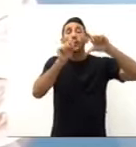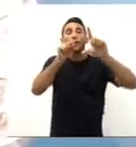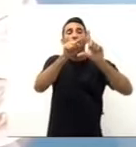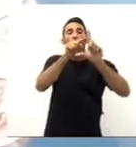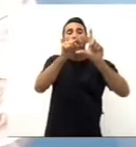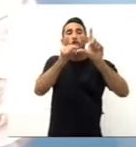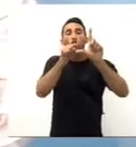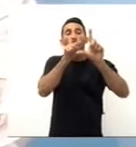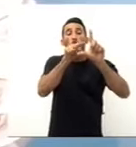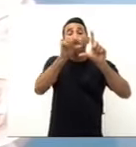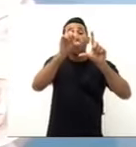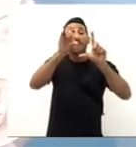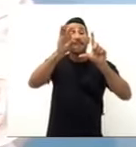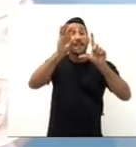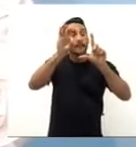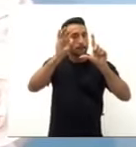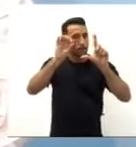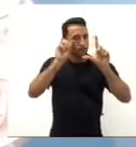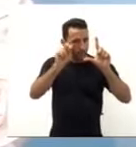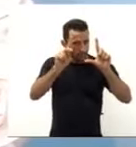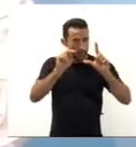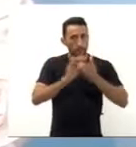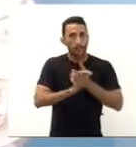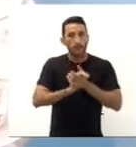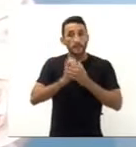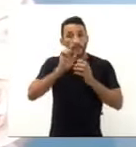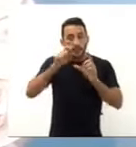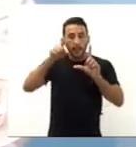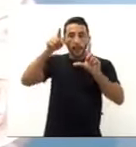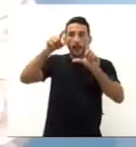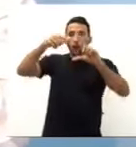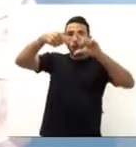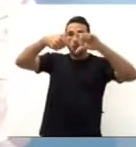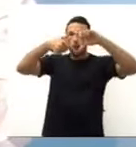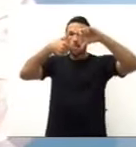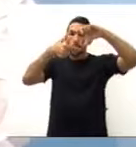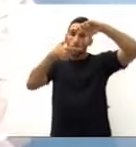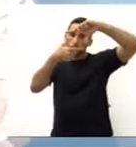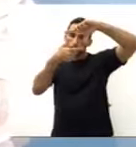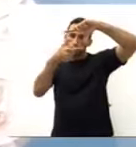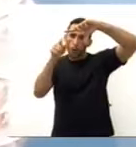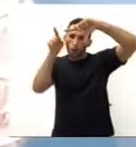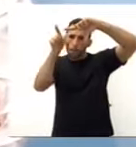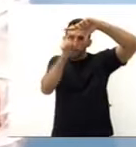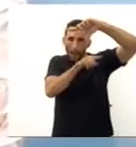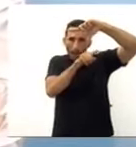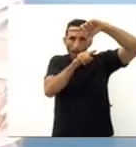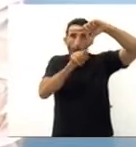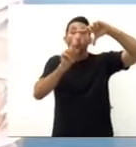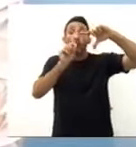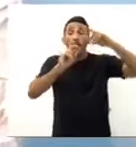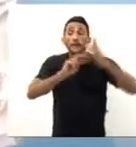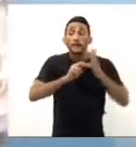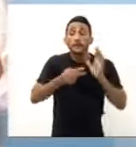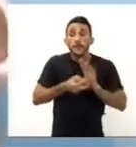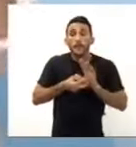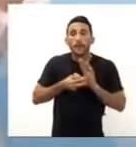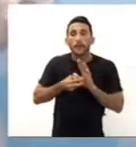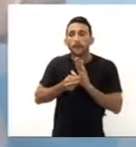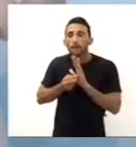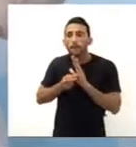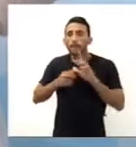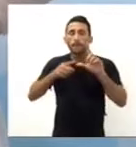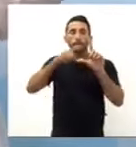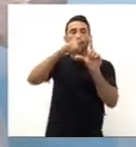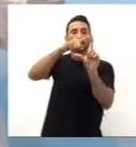certo? Quando eu corto ele ao meio, esse triângulo, né, ao meio, o que eu vou encontrar aqui?